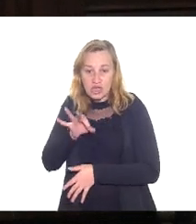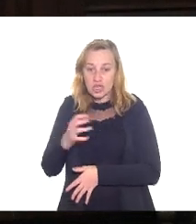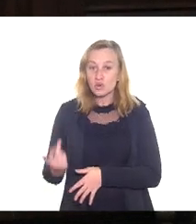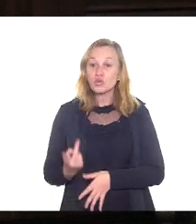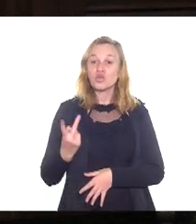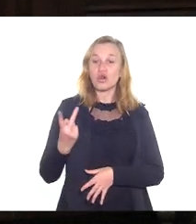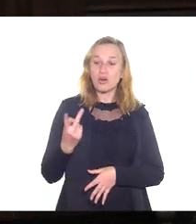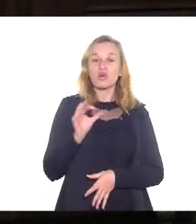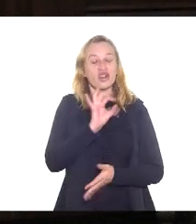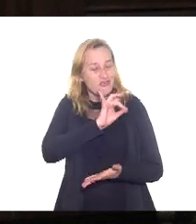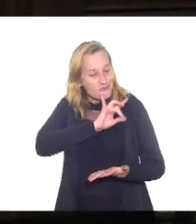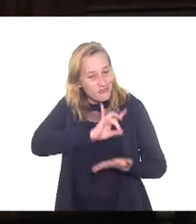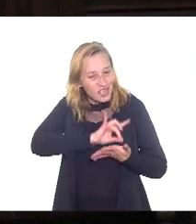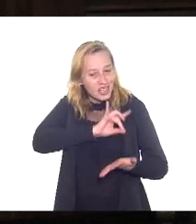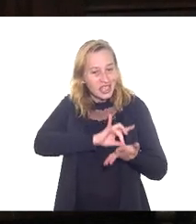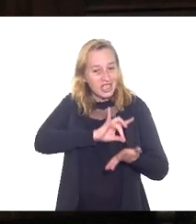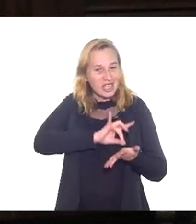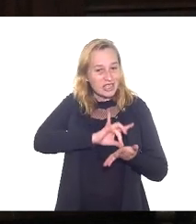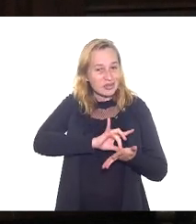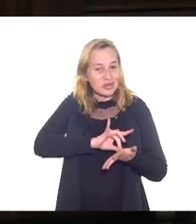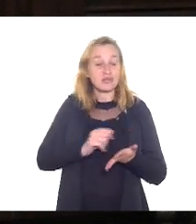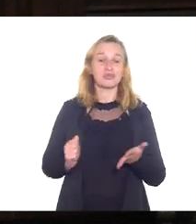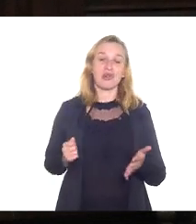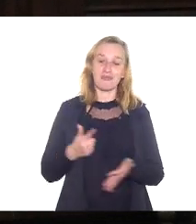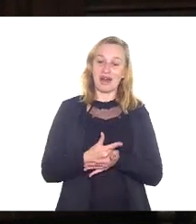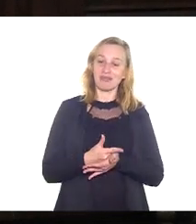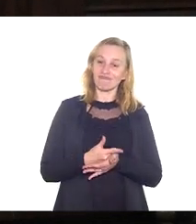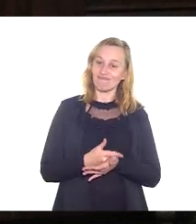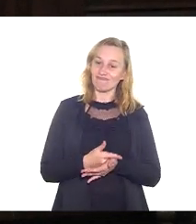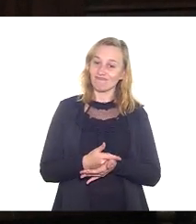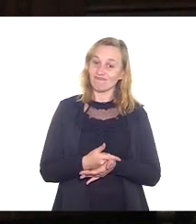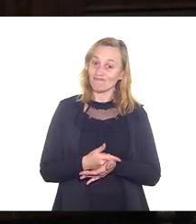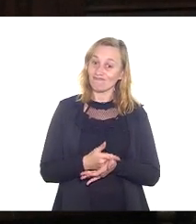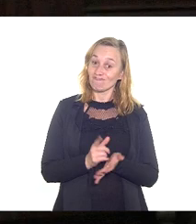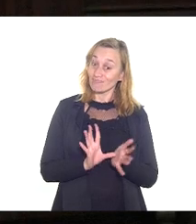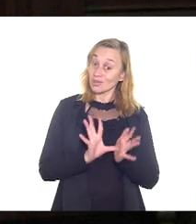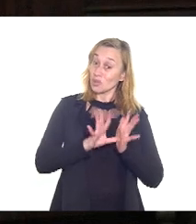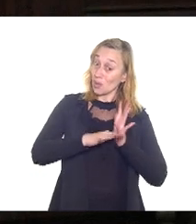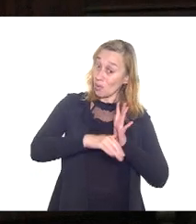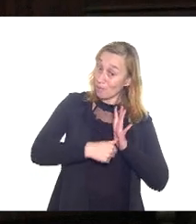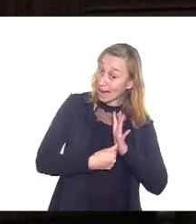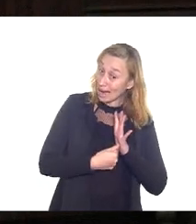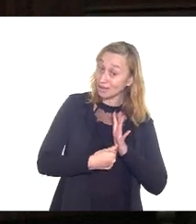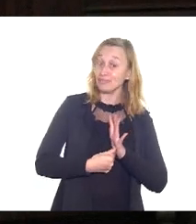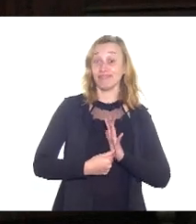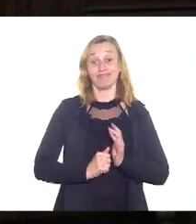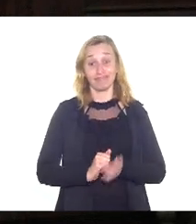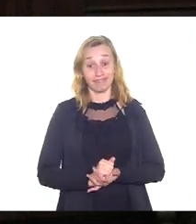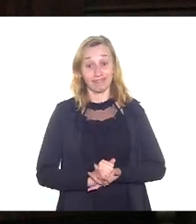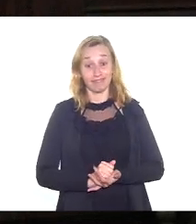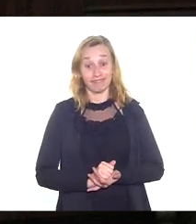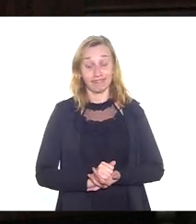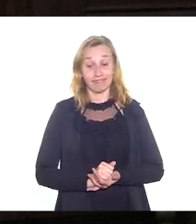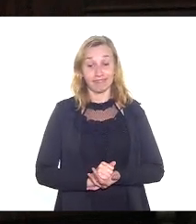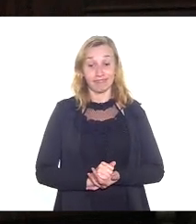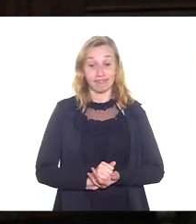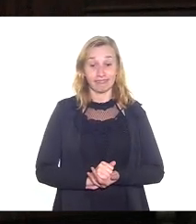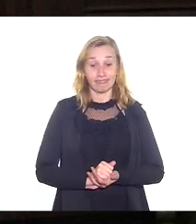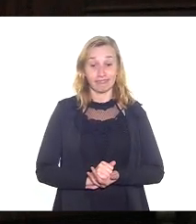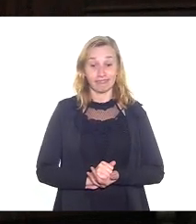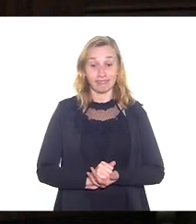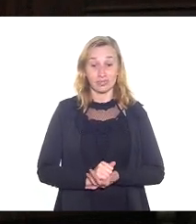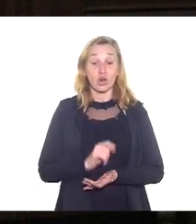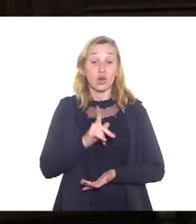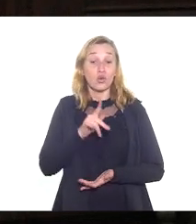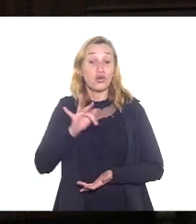valor que realmente foi pago. Lesava o contribuinte e lesava o